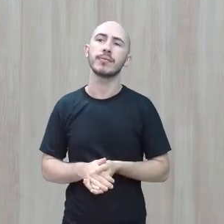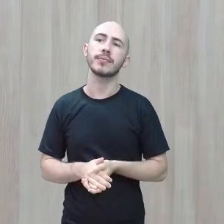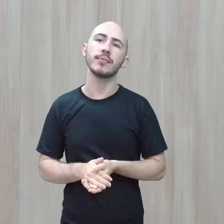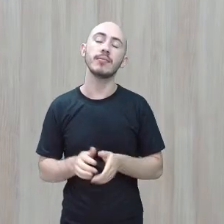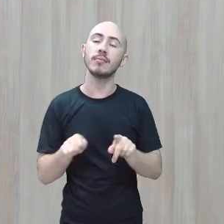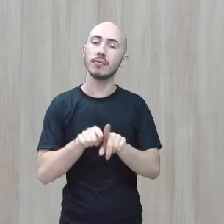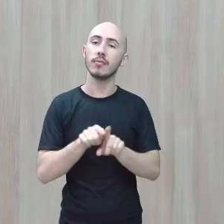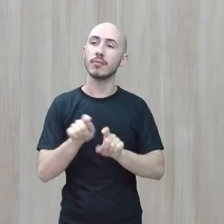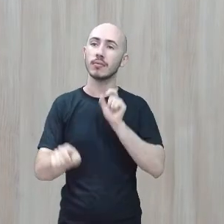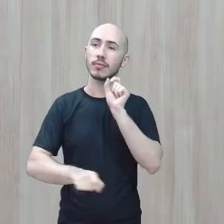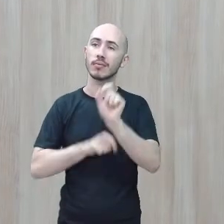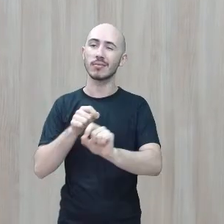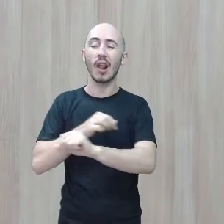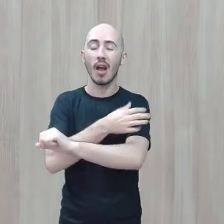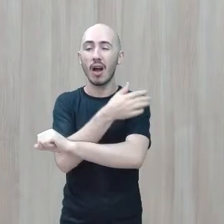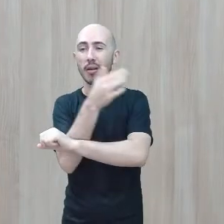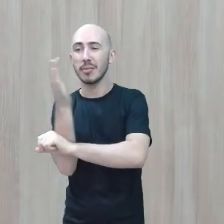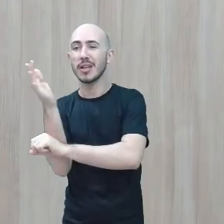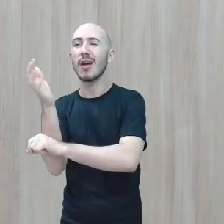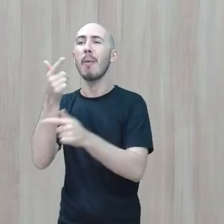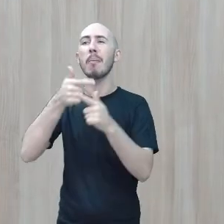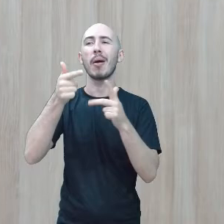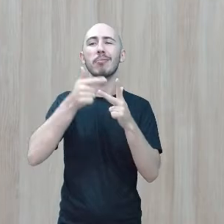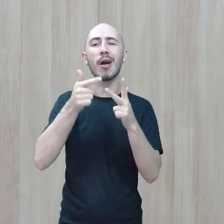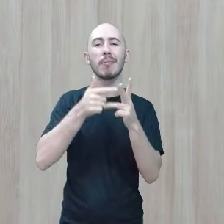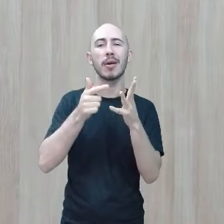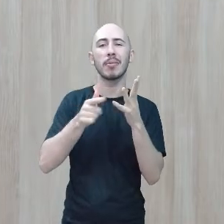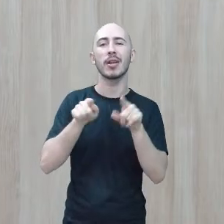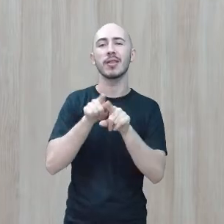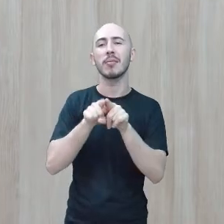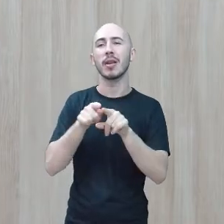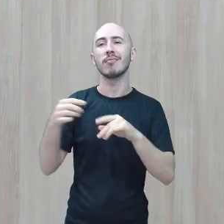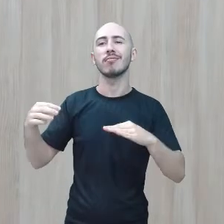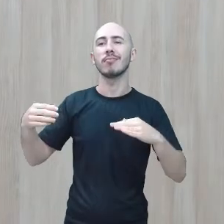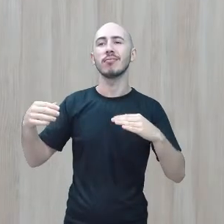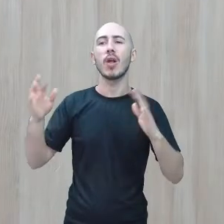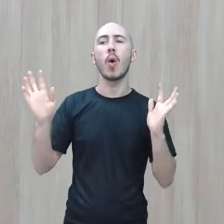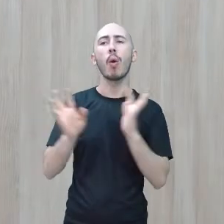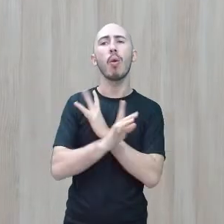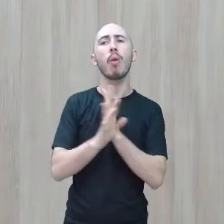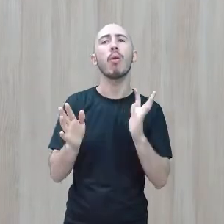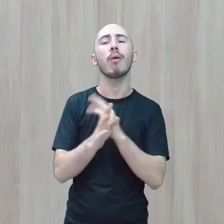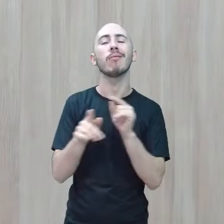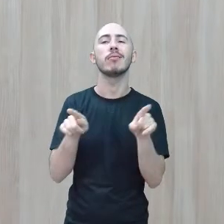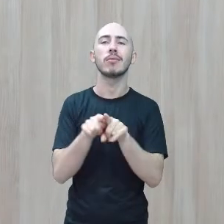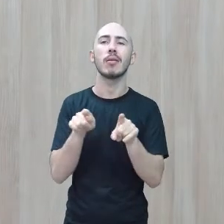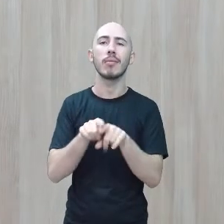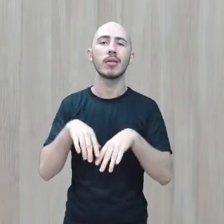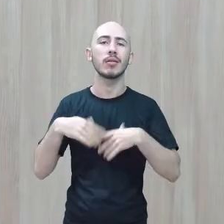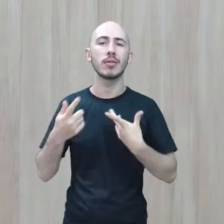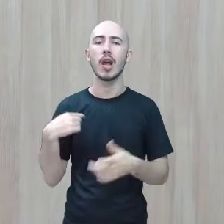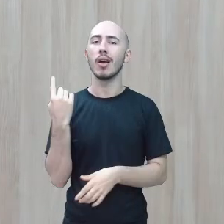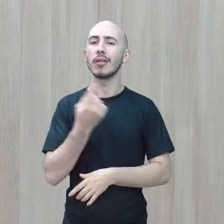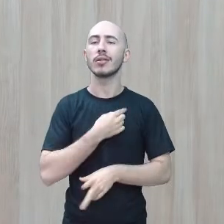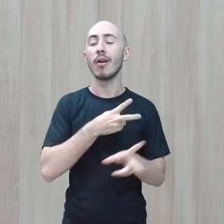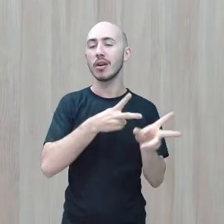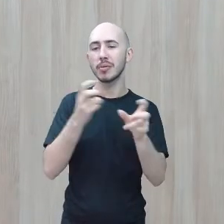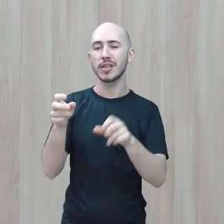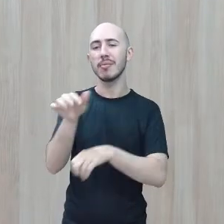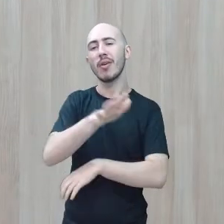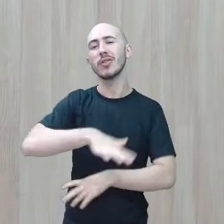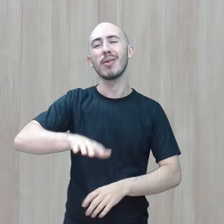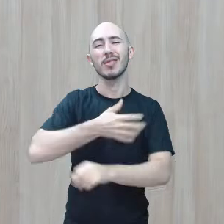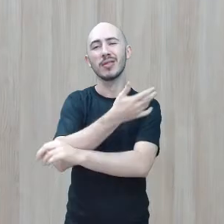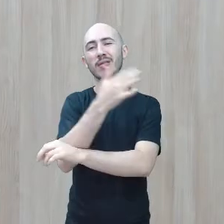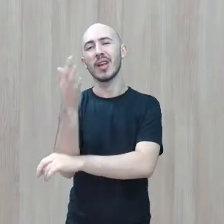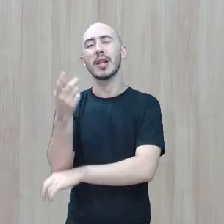o agravamento dos problemas ambientais e de mobilidade, né? Cada vez mais a gente vê menos áreas verdes,